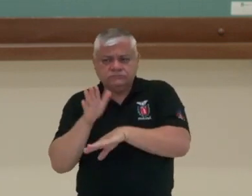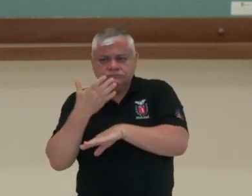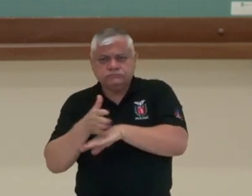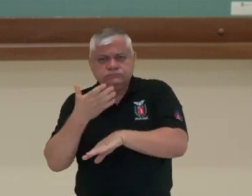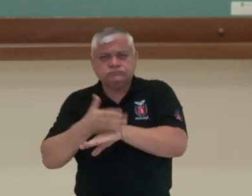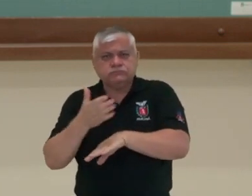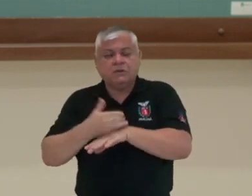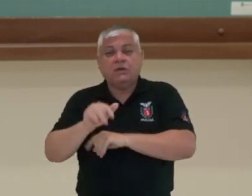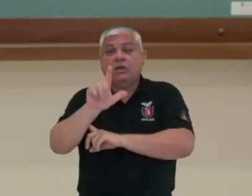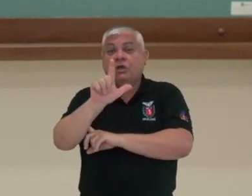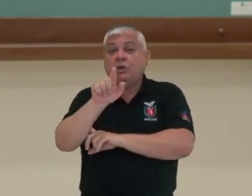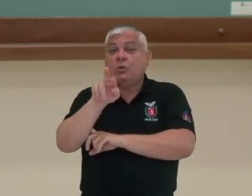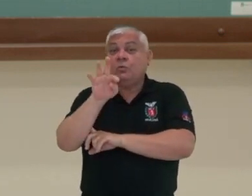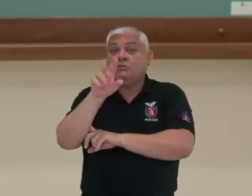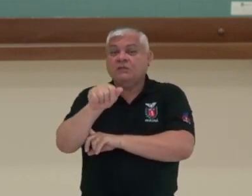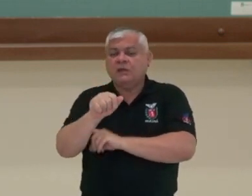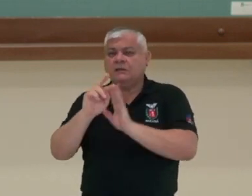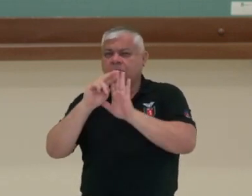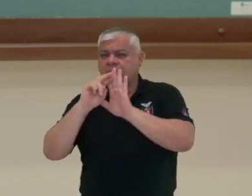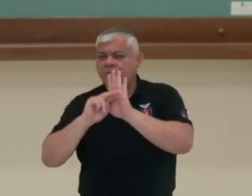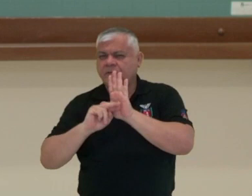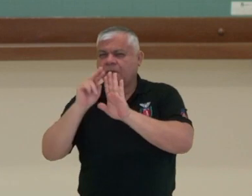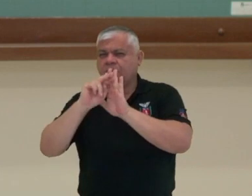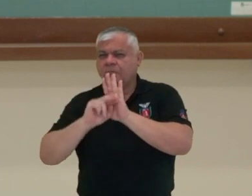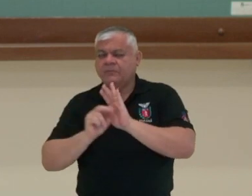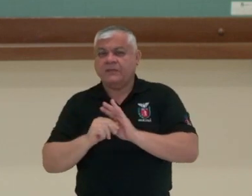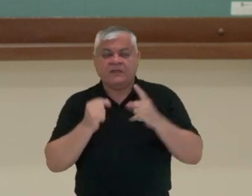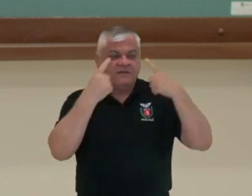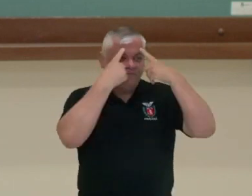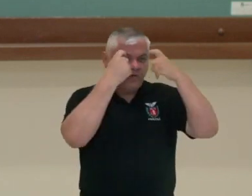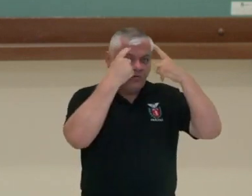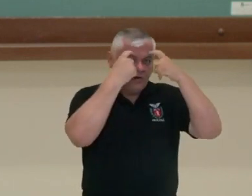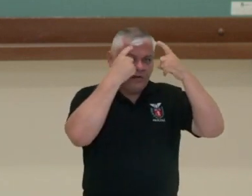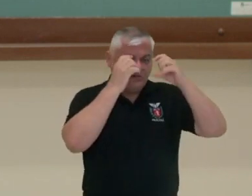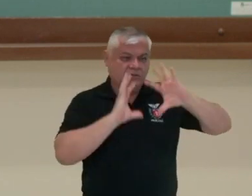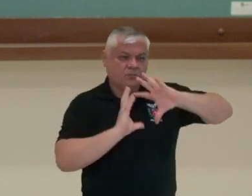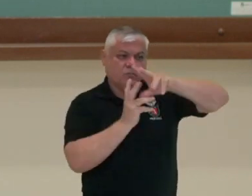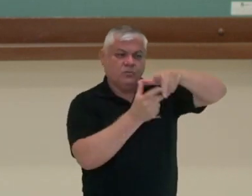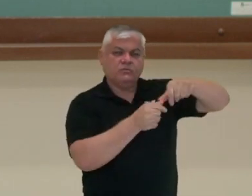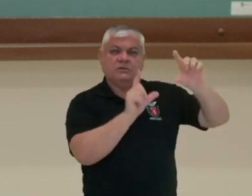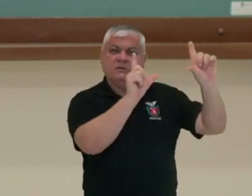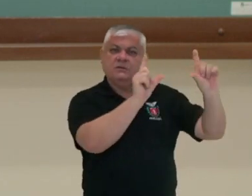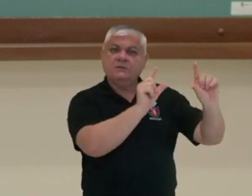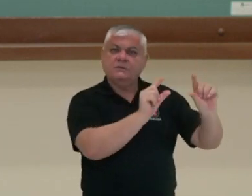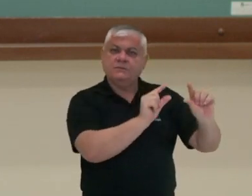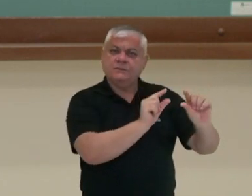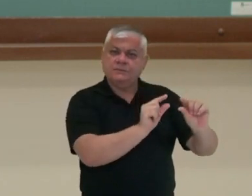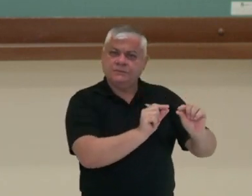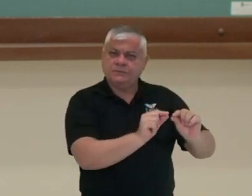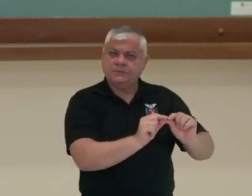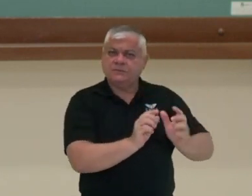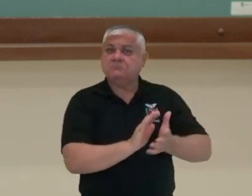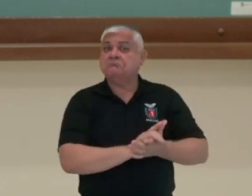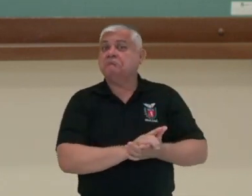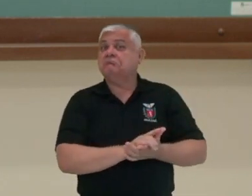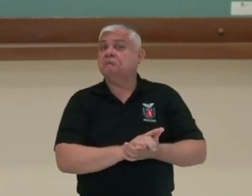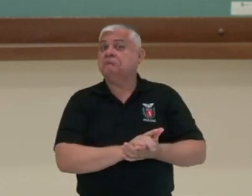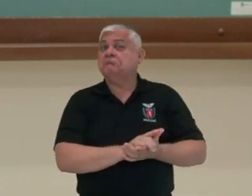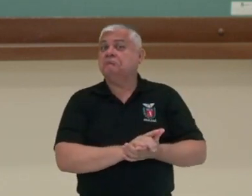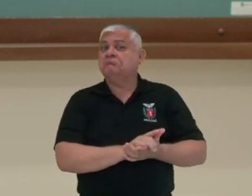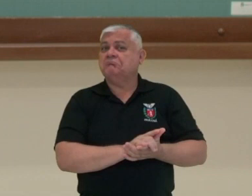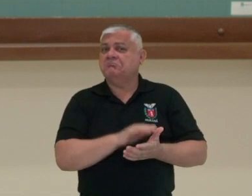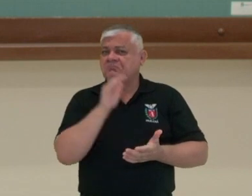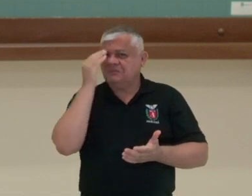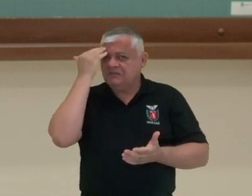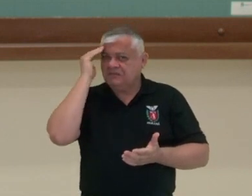das lutas a gente pode ter um mundo com menos violência? Vocês